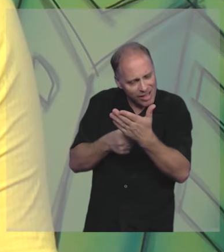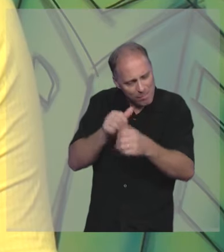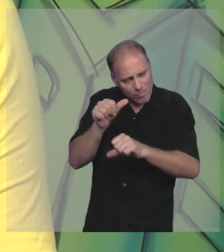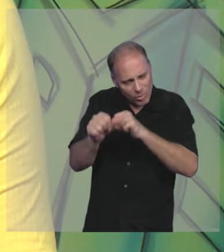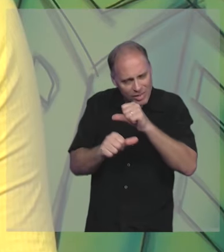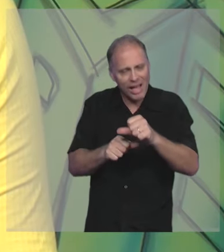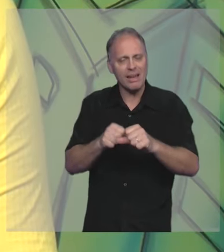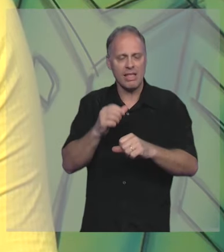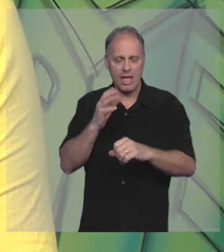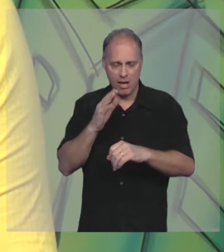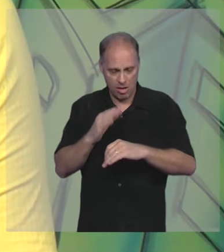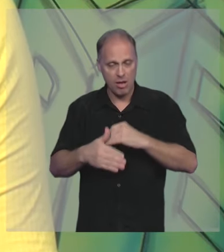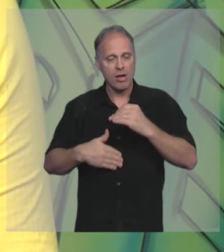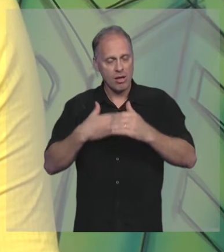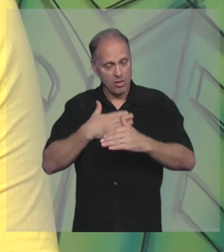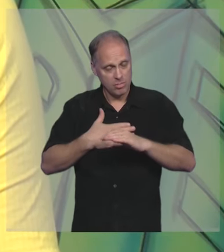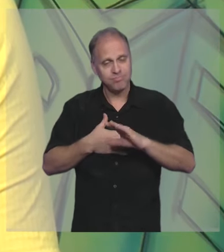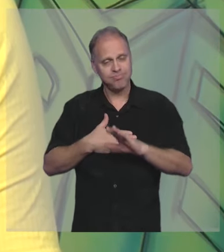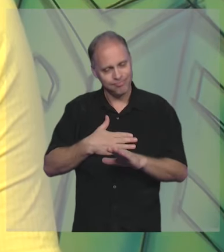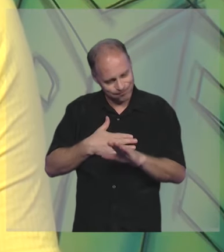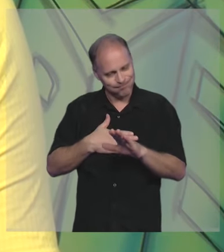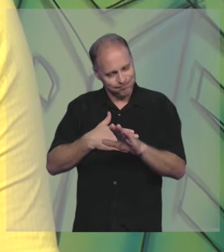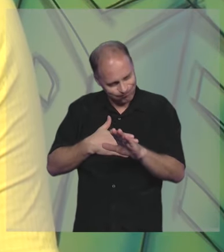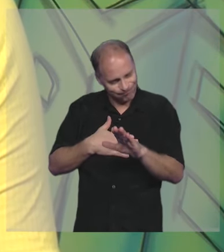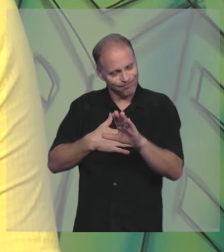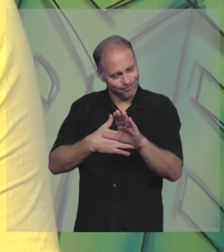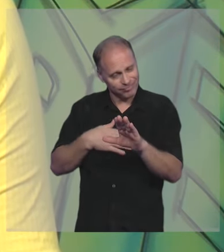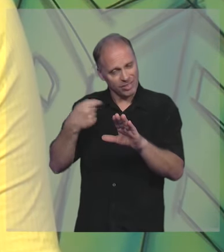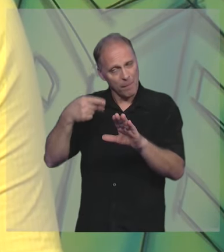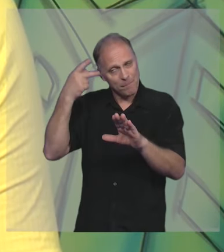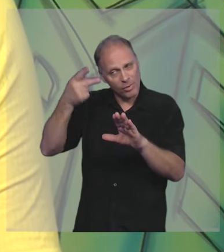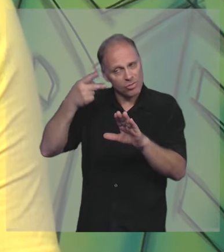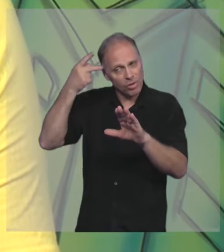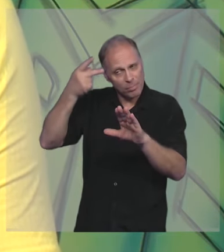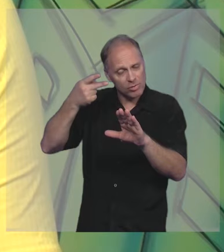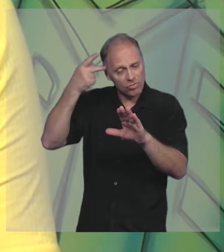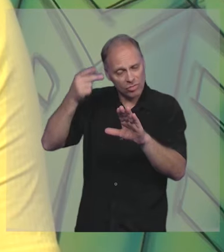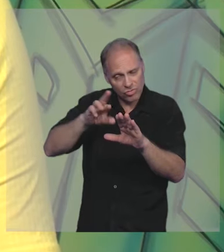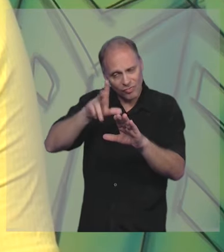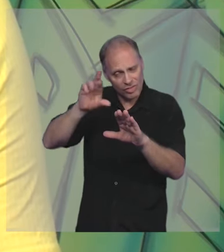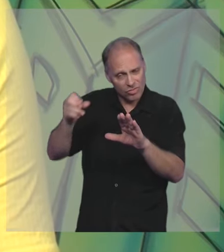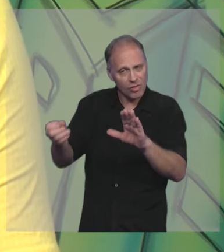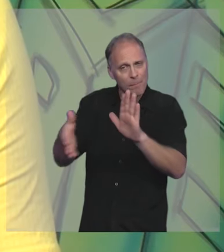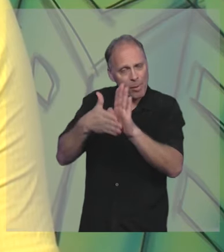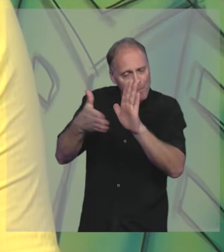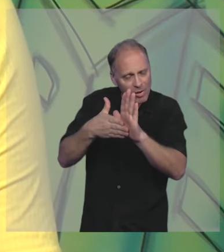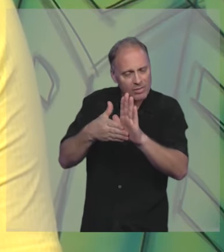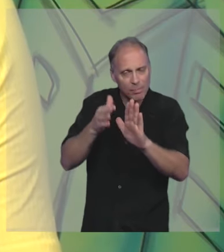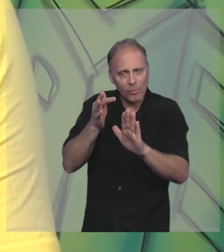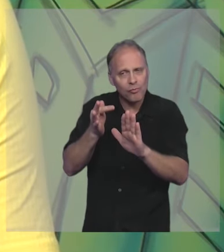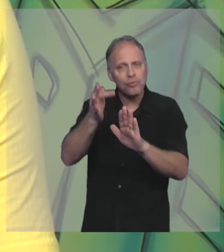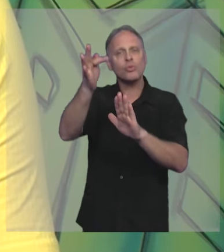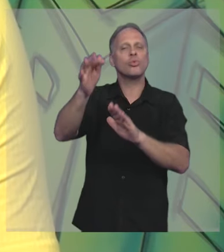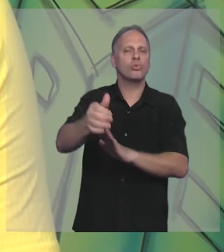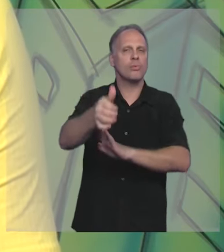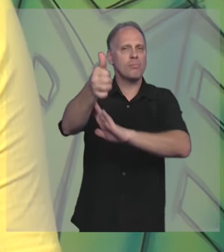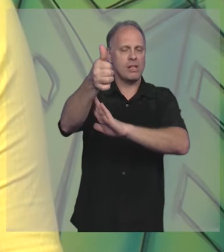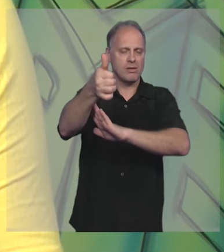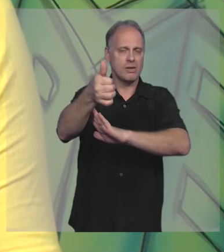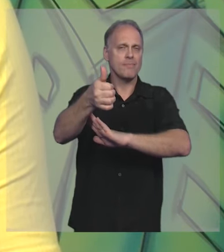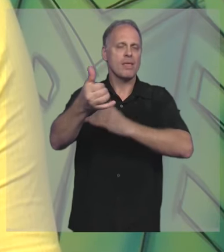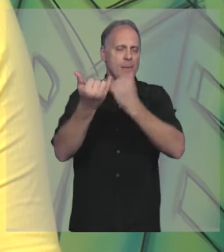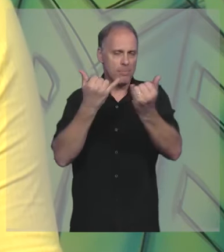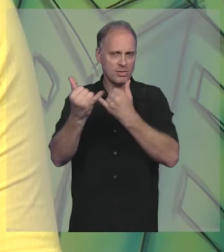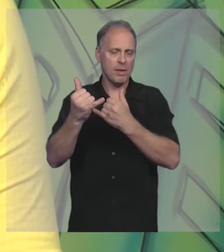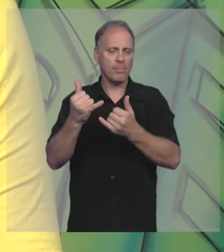esse processo é lento, né? Eu vou ter que ter várias políticas exatamente para um futuro. Nossas questões,